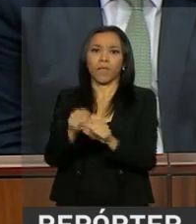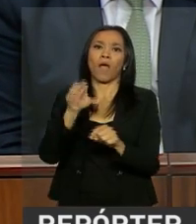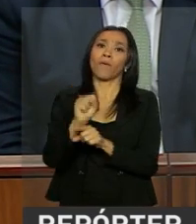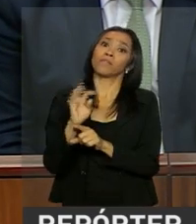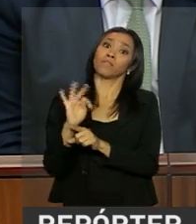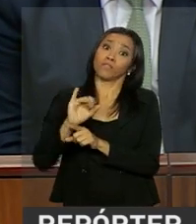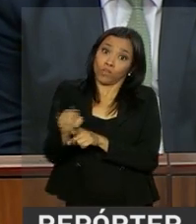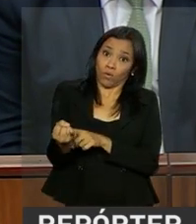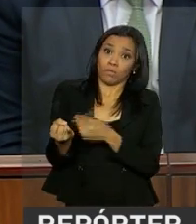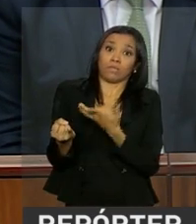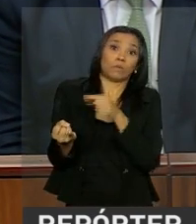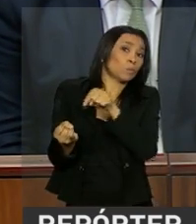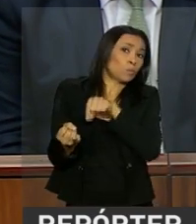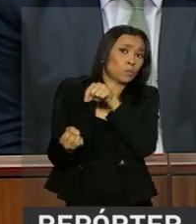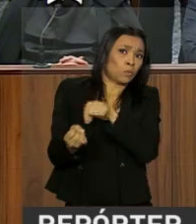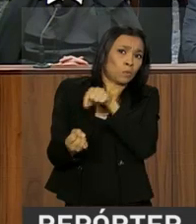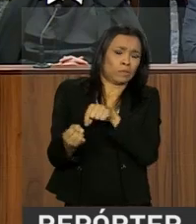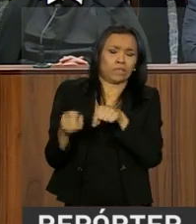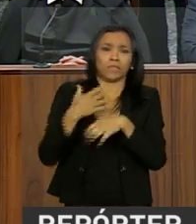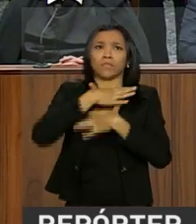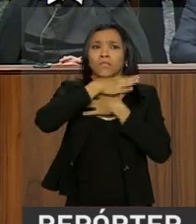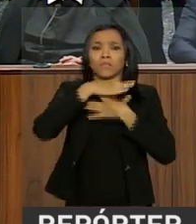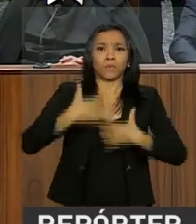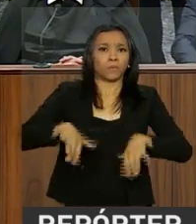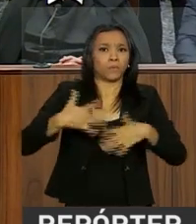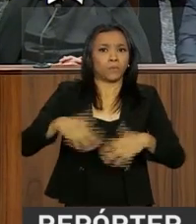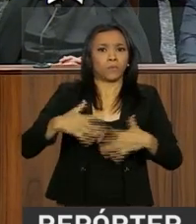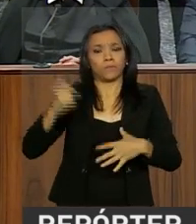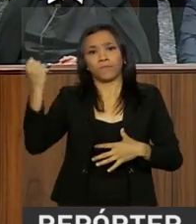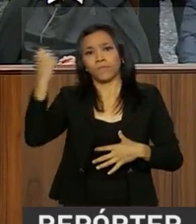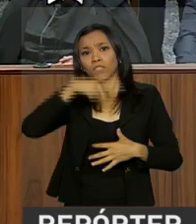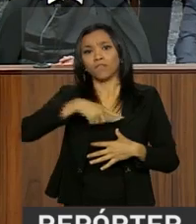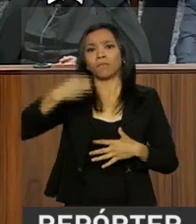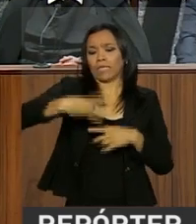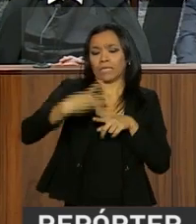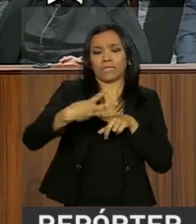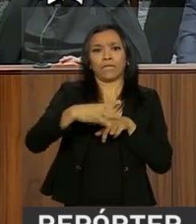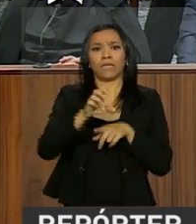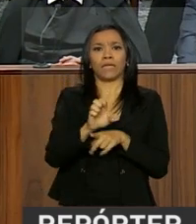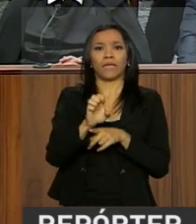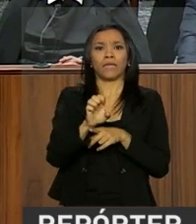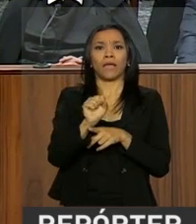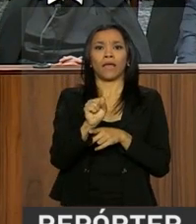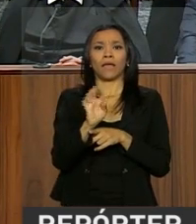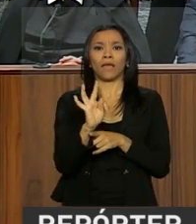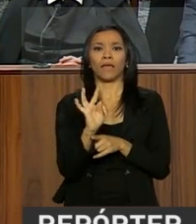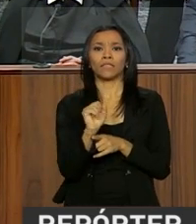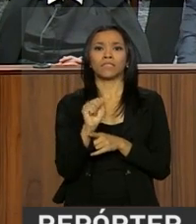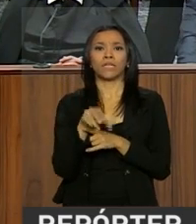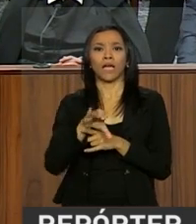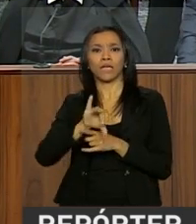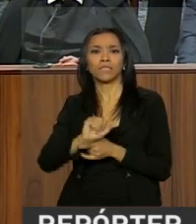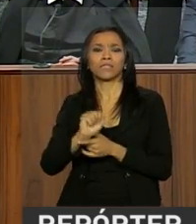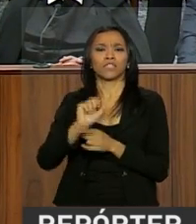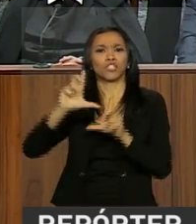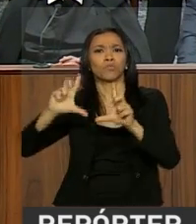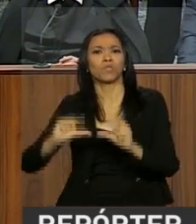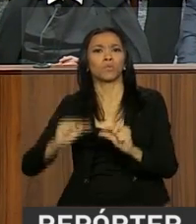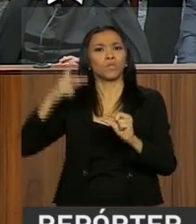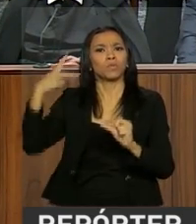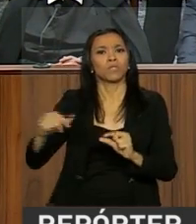Justiça. Segundo ela, isso faz com que o tribunal acabe se tornando uma terceira instância, diminuindo aí o seu desempenho previsto